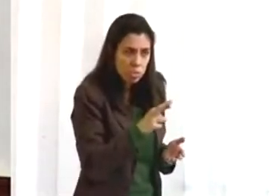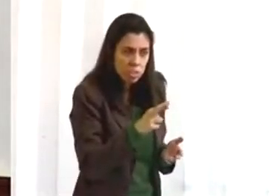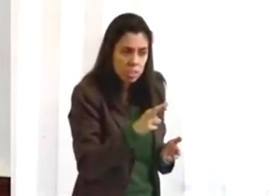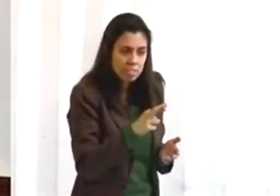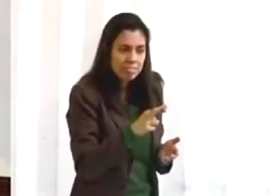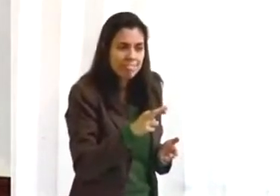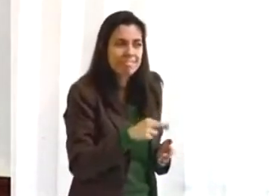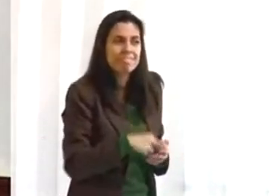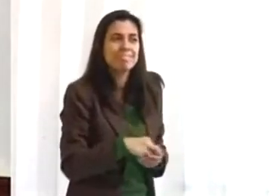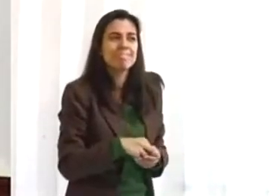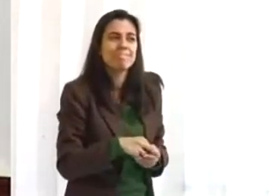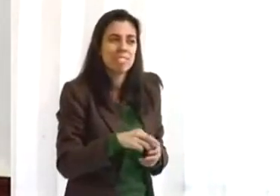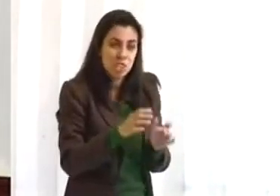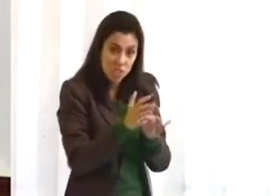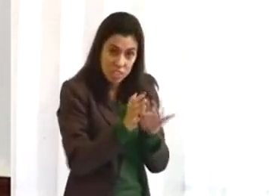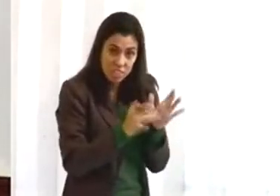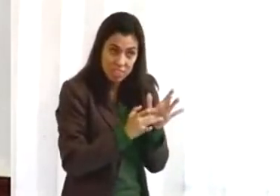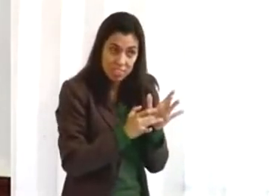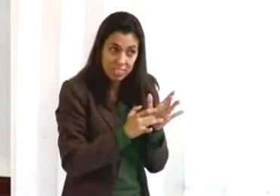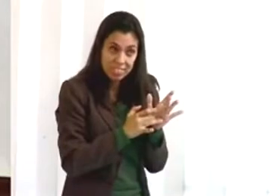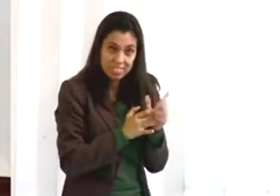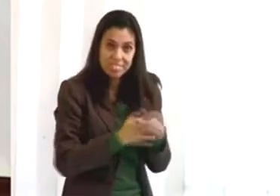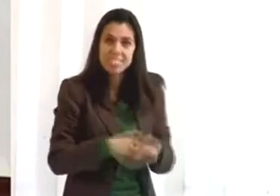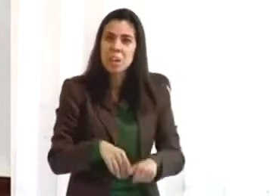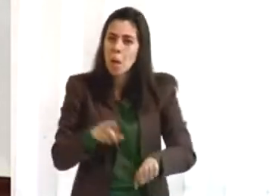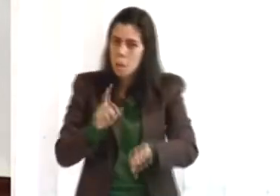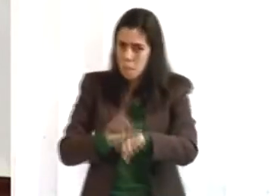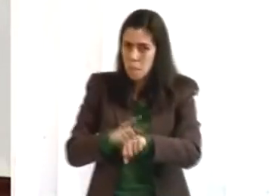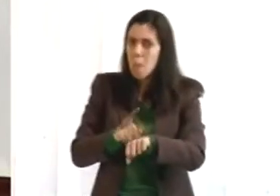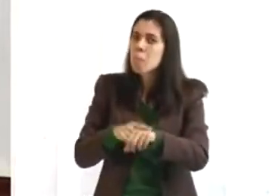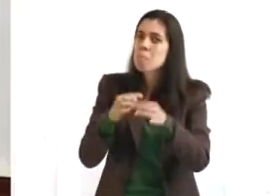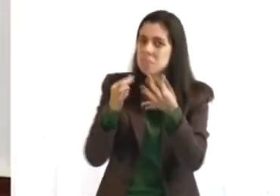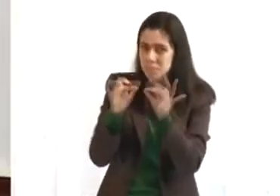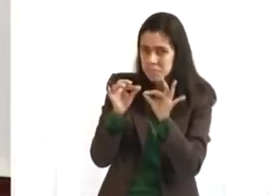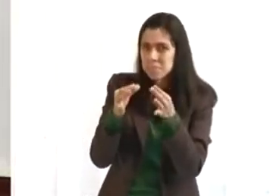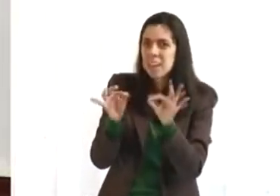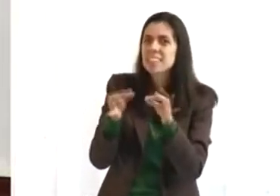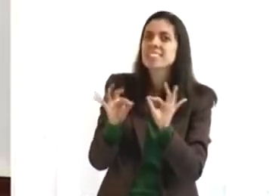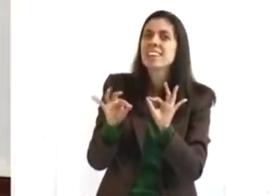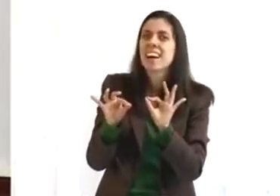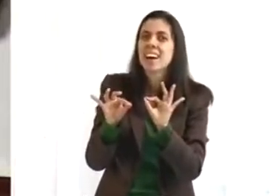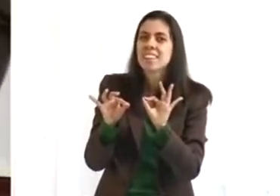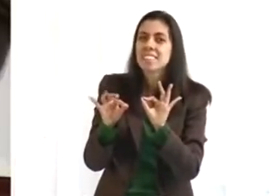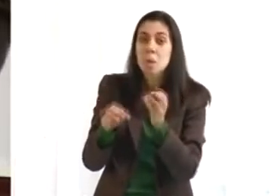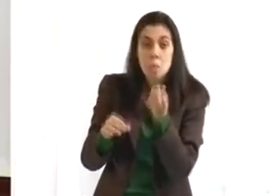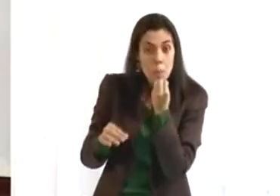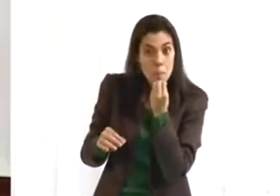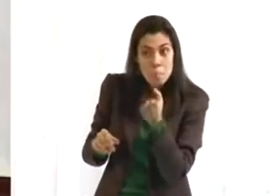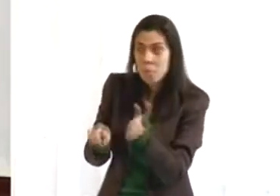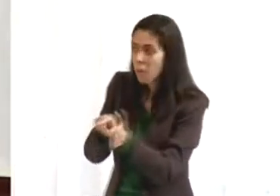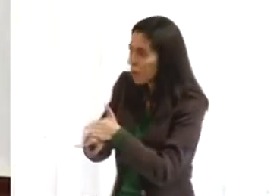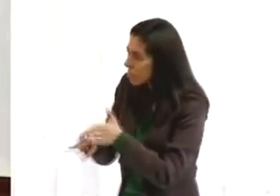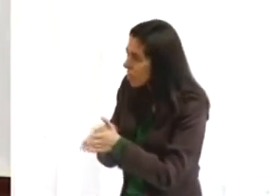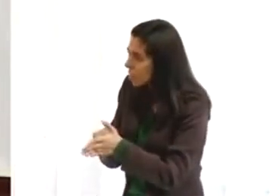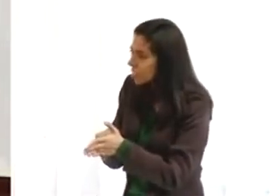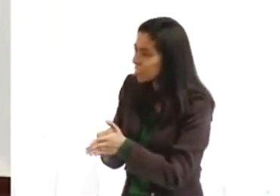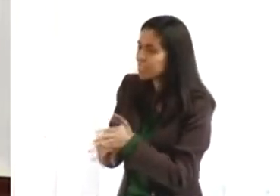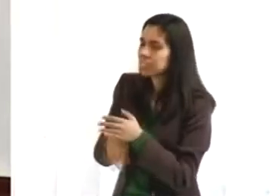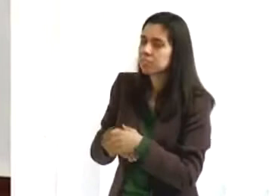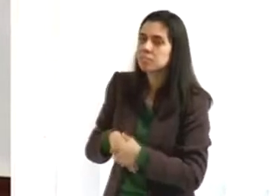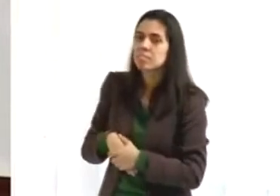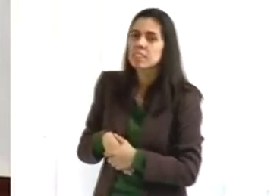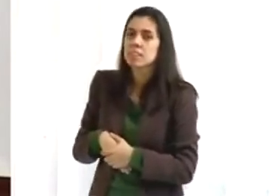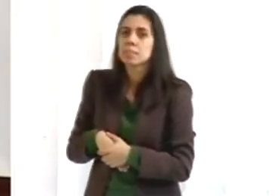de Yahvé? Você vai ver essa condição, porque o livro de Isaías é o livro, como alguns diriam, o evangelho do Antigo Testamento. É um